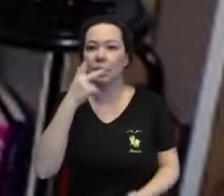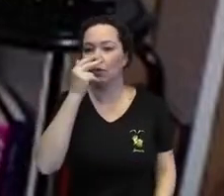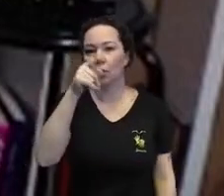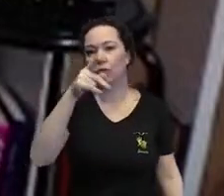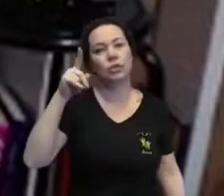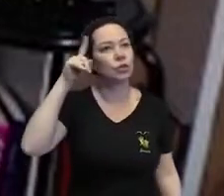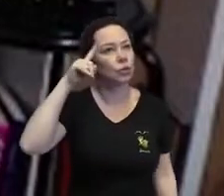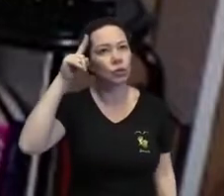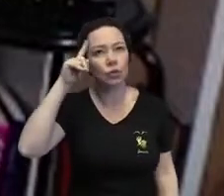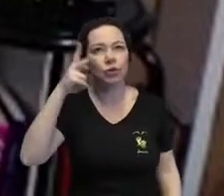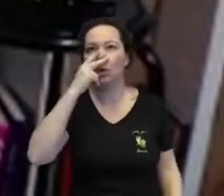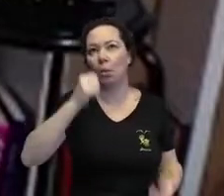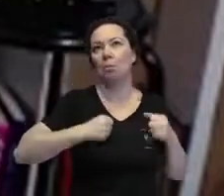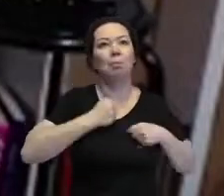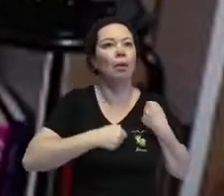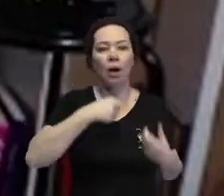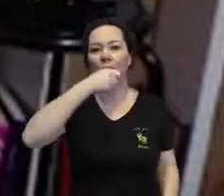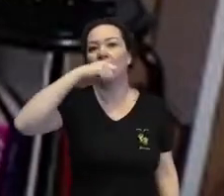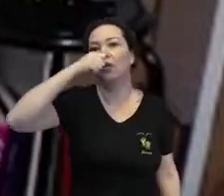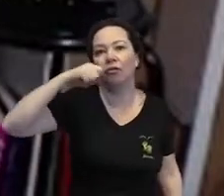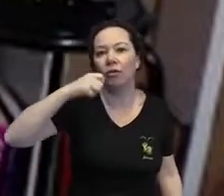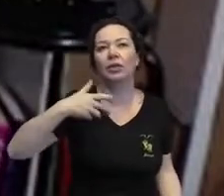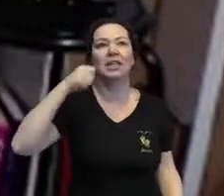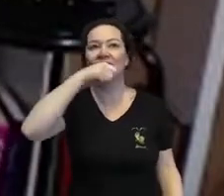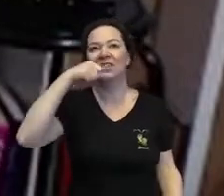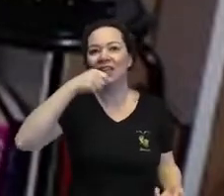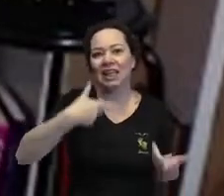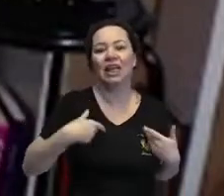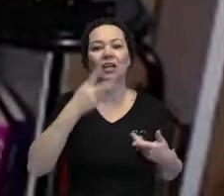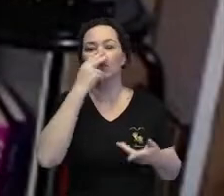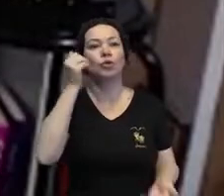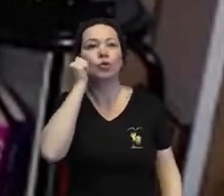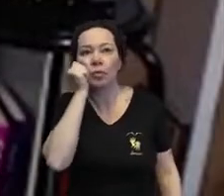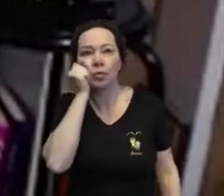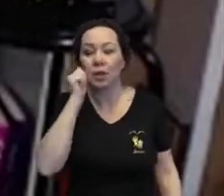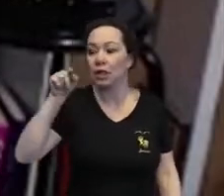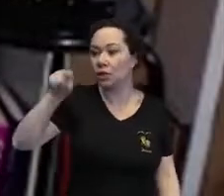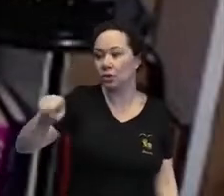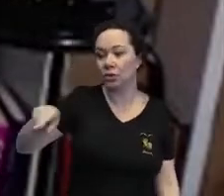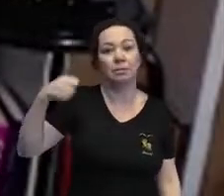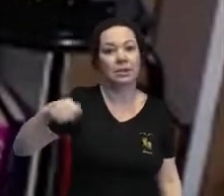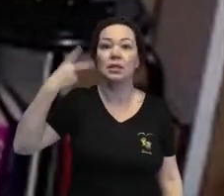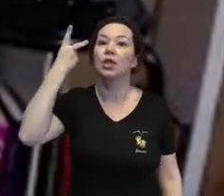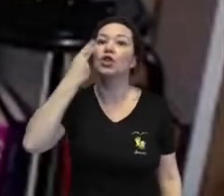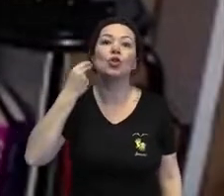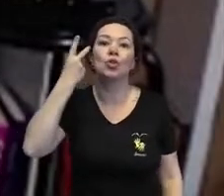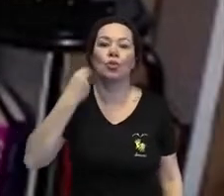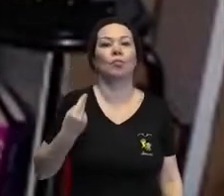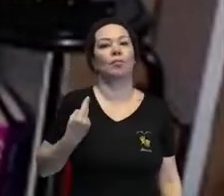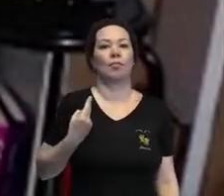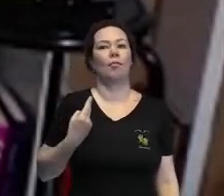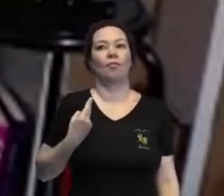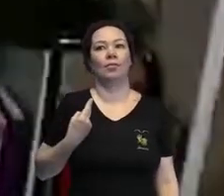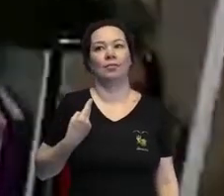tomar banho, assim como dormir. Tem que ser algo naturalizado.